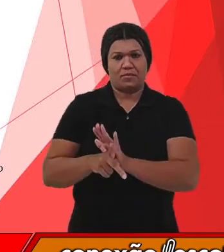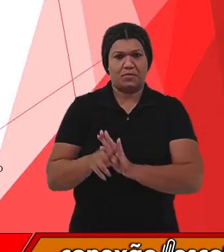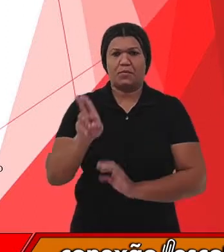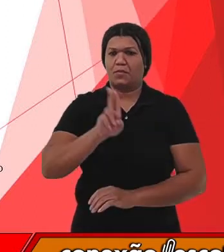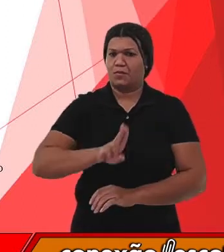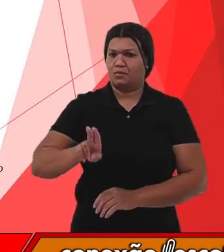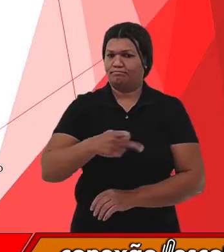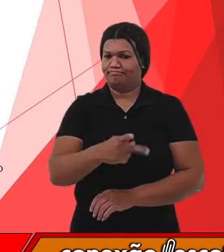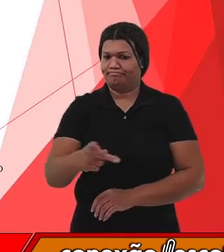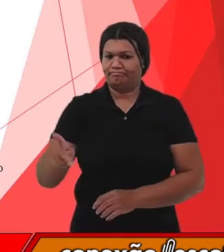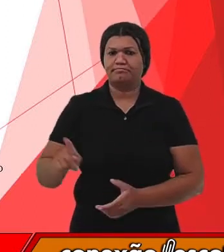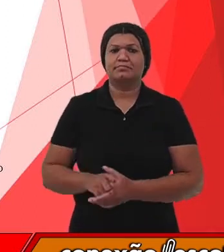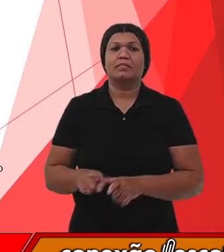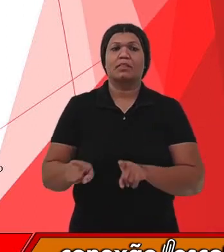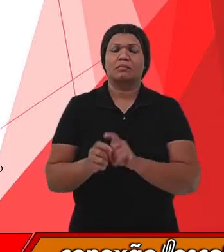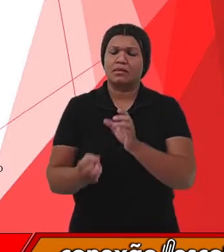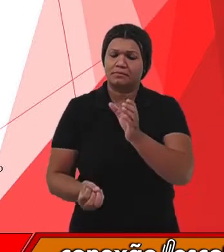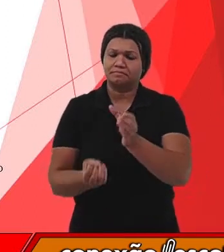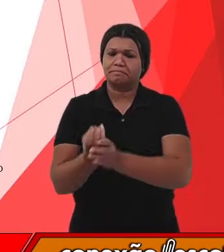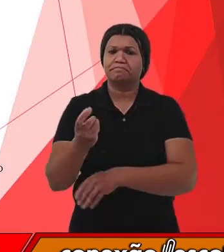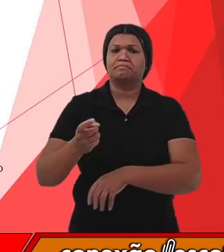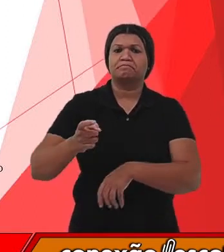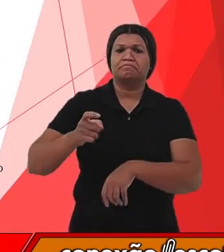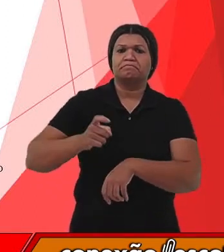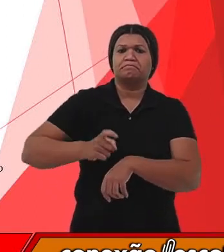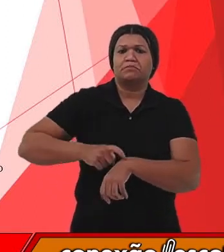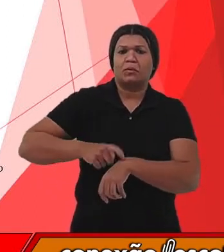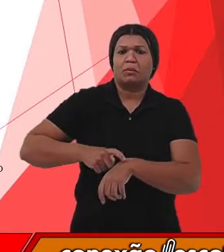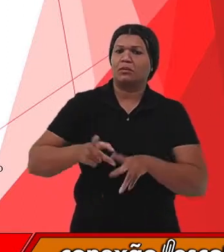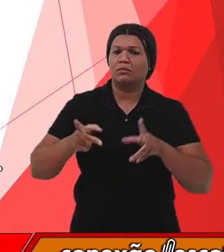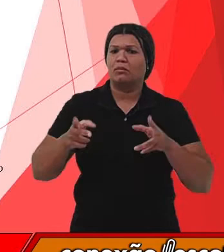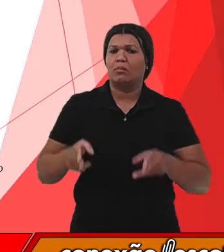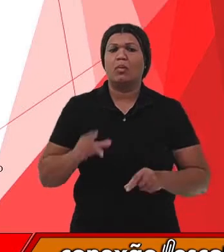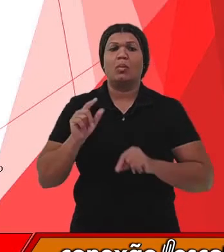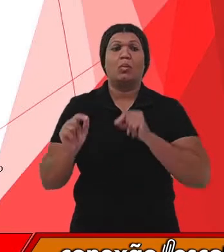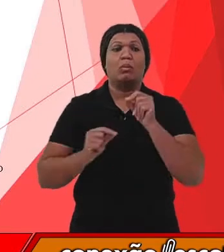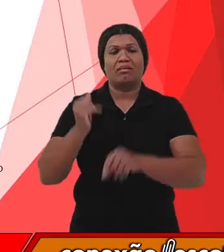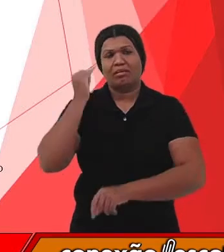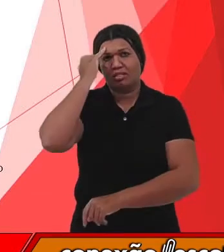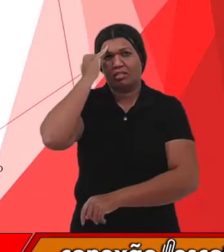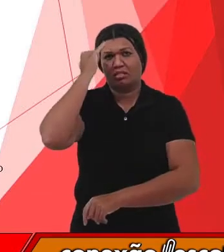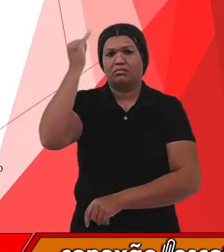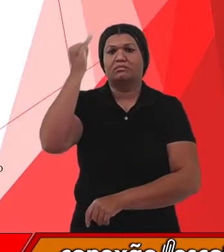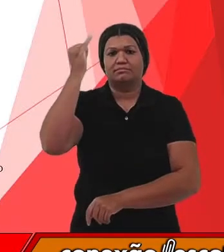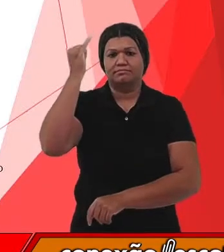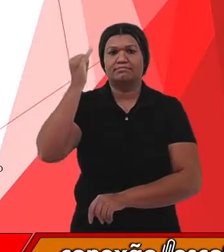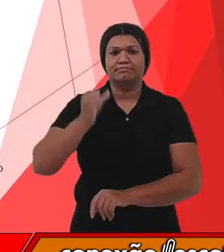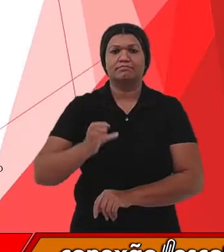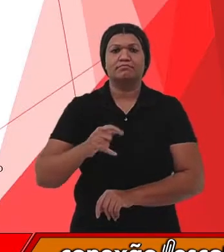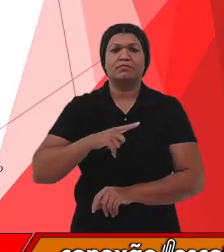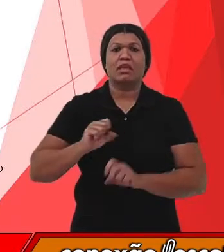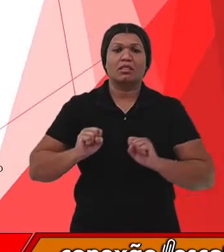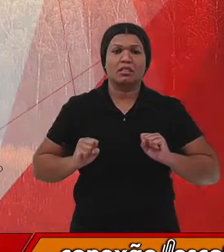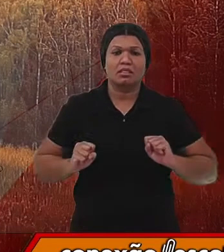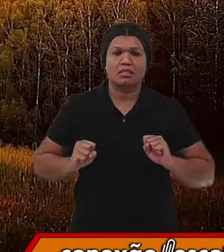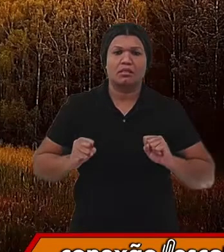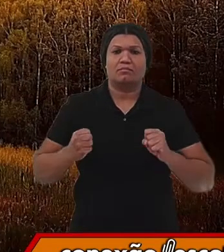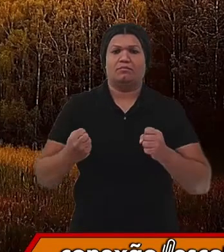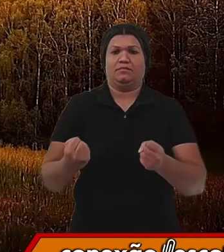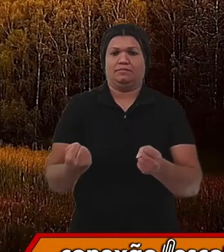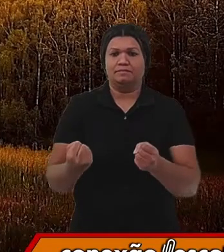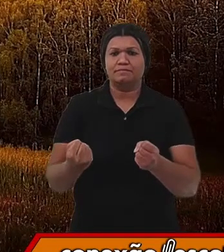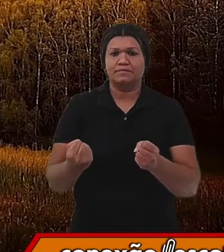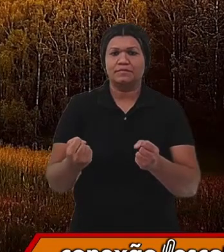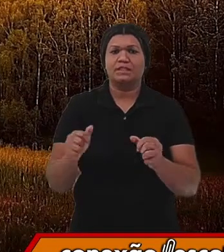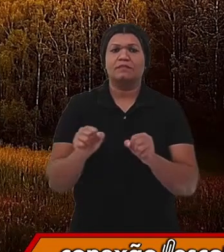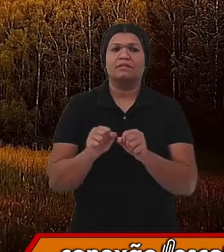nessa mesma época, justamente a ideia de defender, de deixar